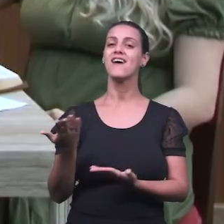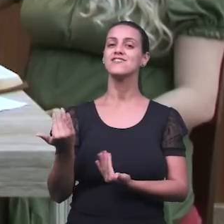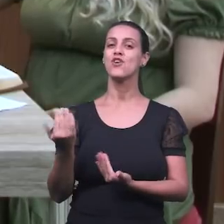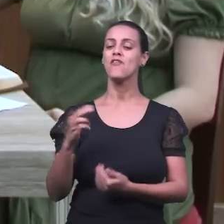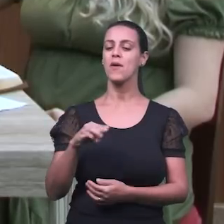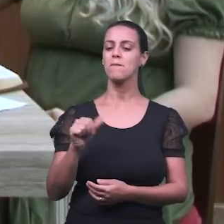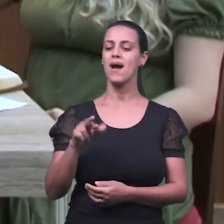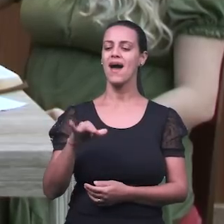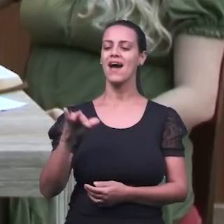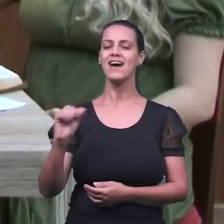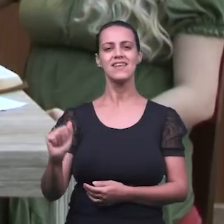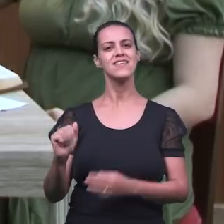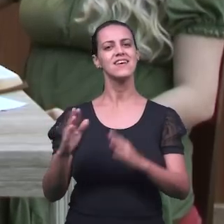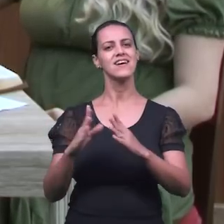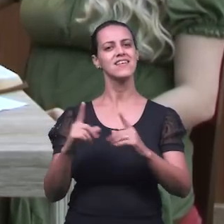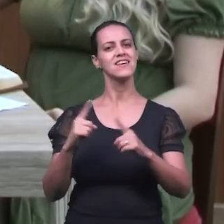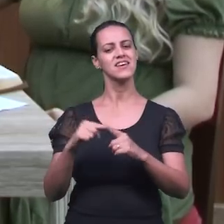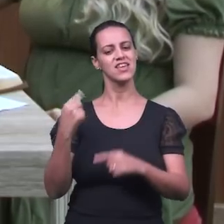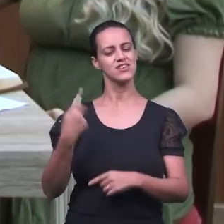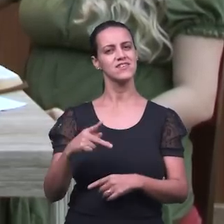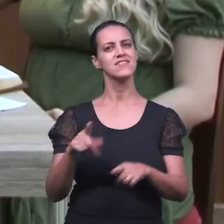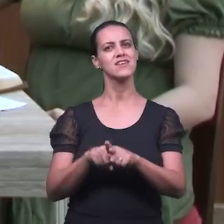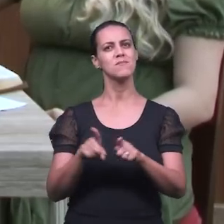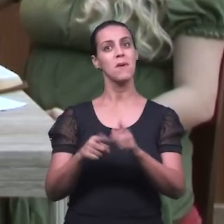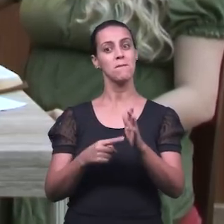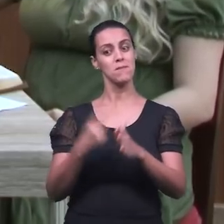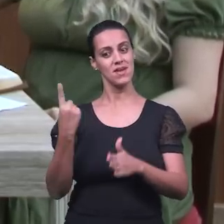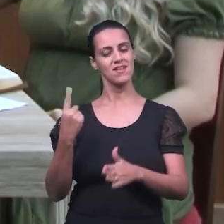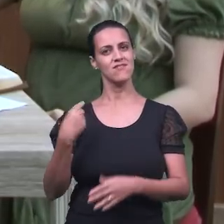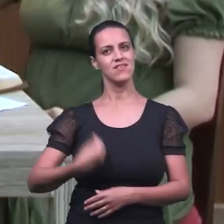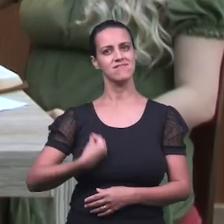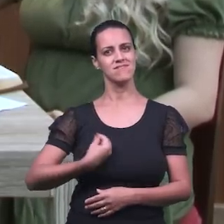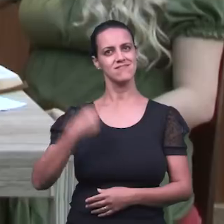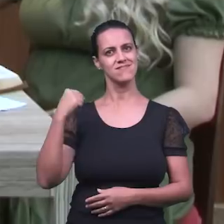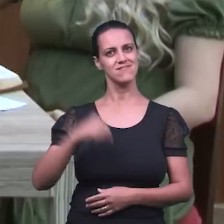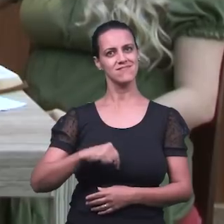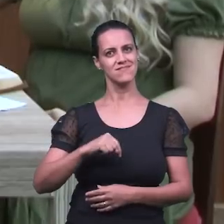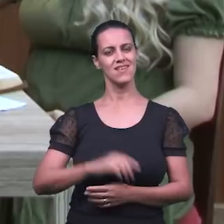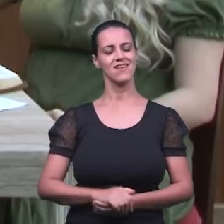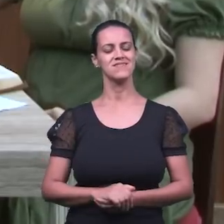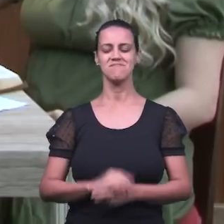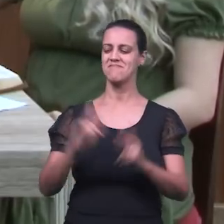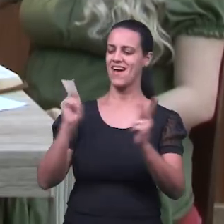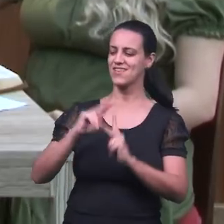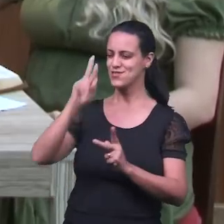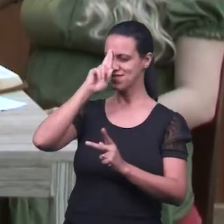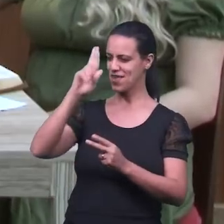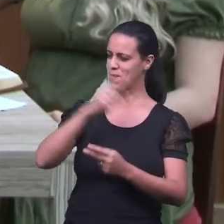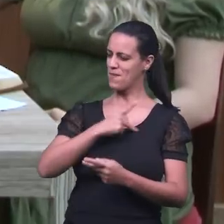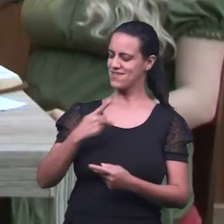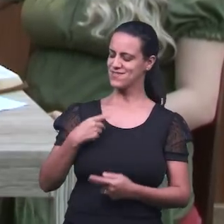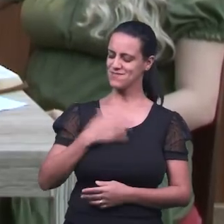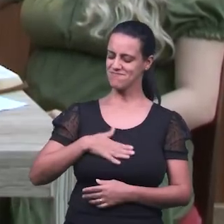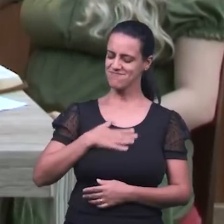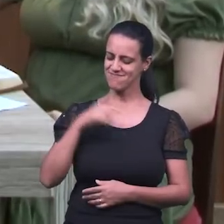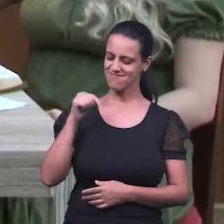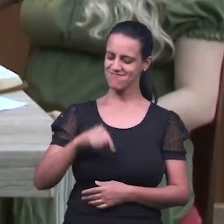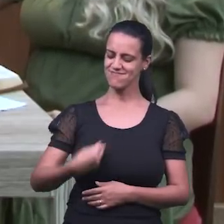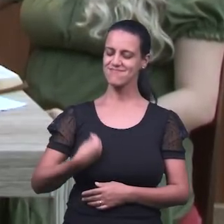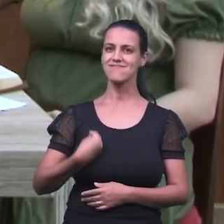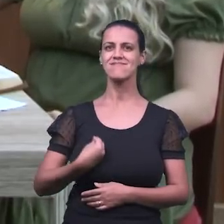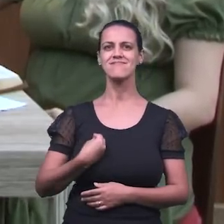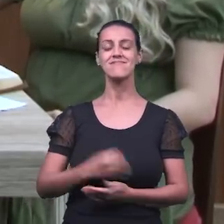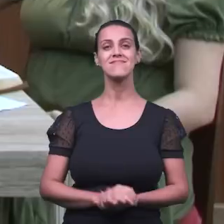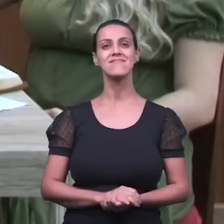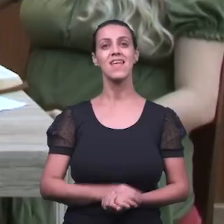Maria Luísa, da Igreja de Botafogo, que está conosco aqui pela primeira vez, não é isso? Amém. Paz do Senhor, pastor. Prazer estar aqui. Amém. A paz do Senhor.